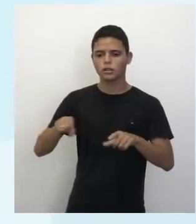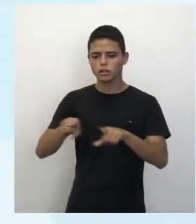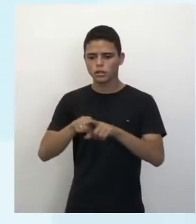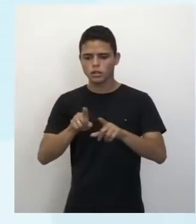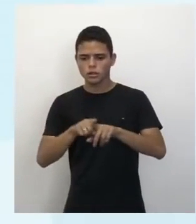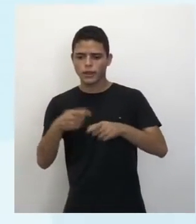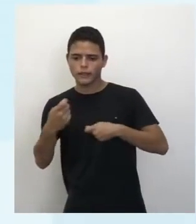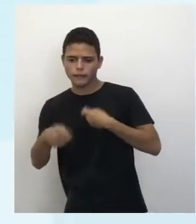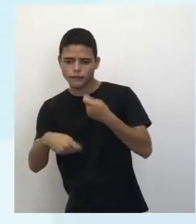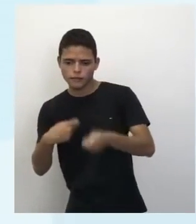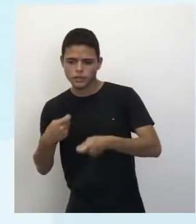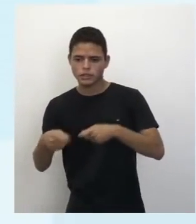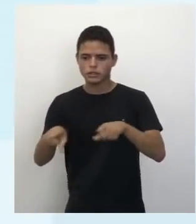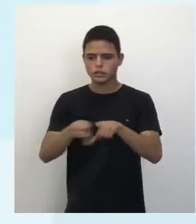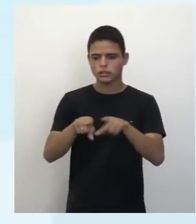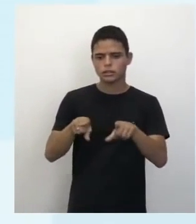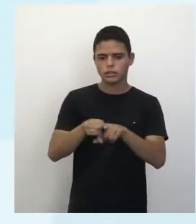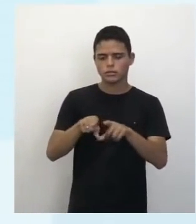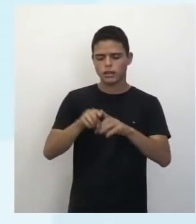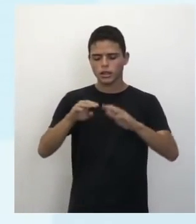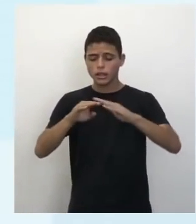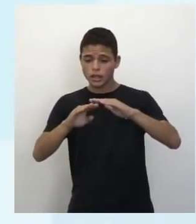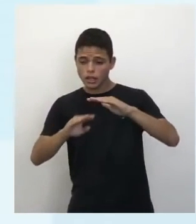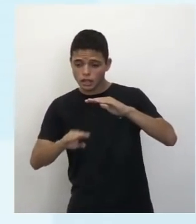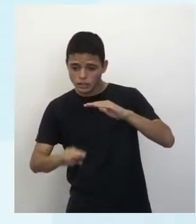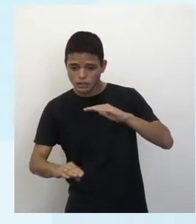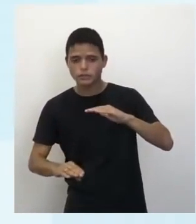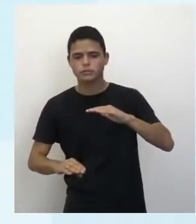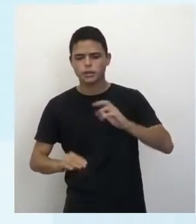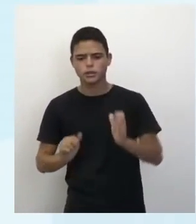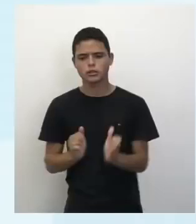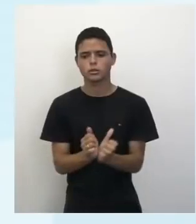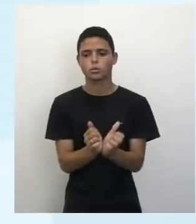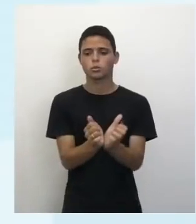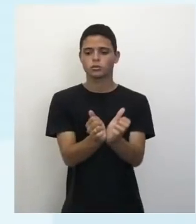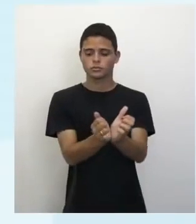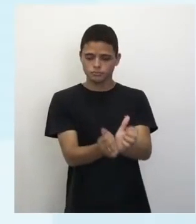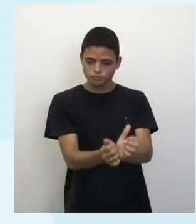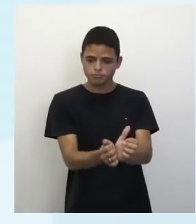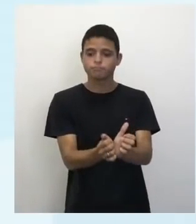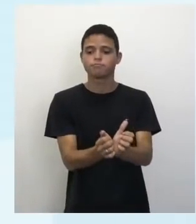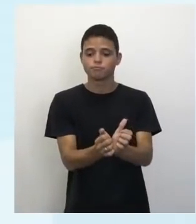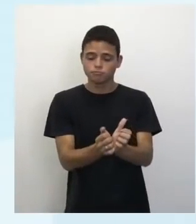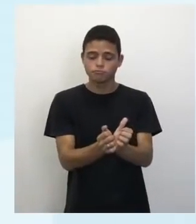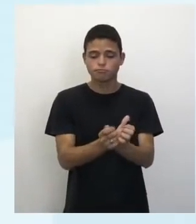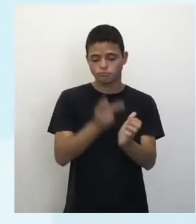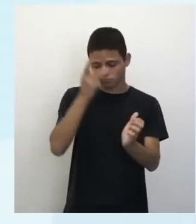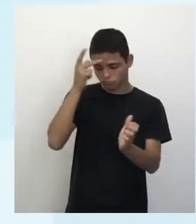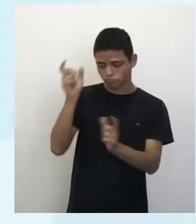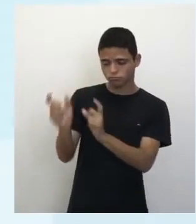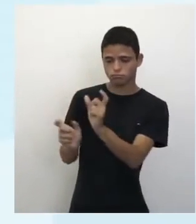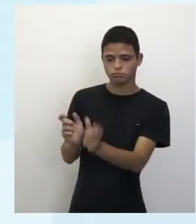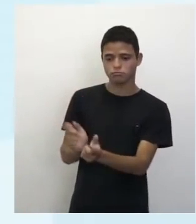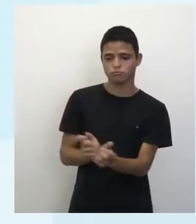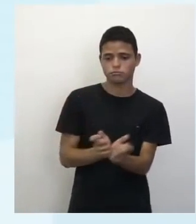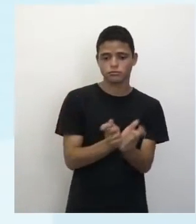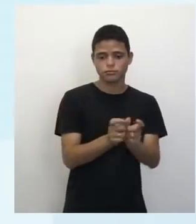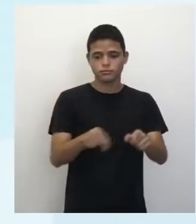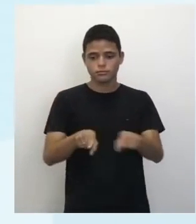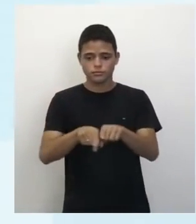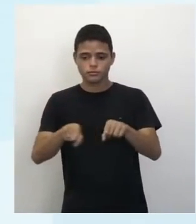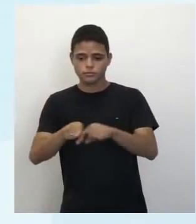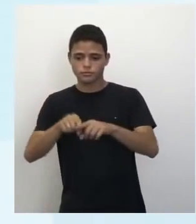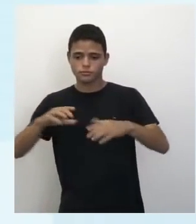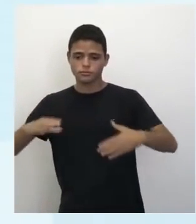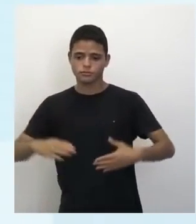comerciantes, camponeses e lá embaixo, né, os escravos, né, ou os escravizados. Os maias também possuíam ali